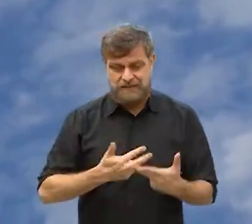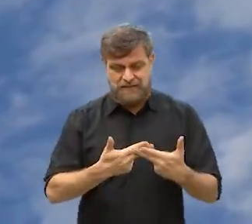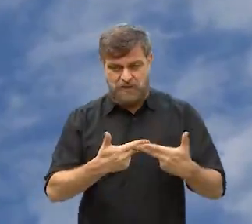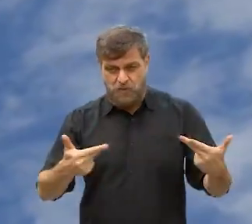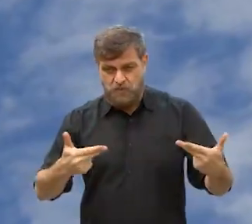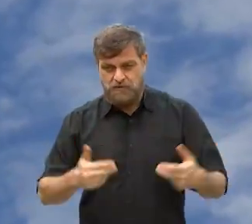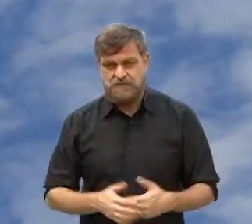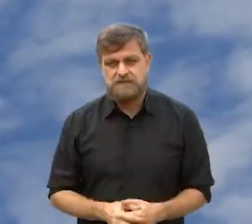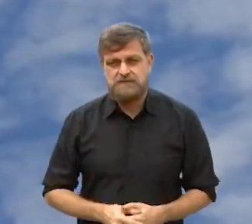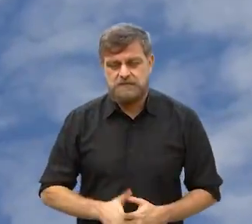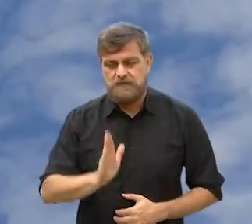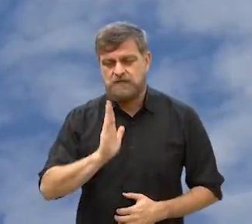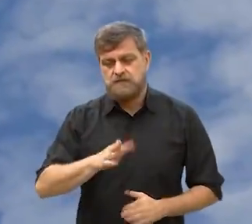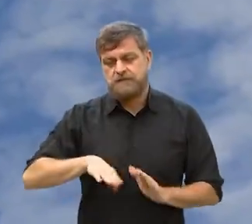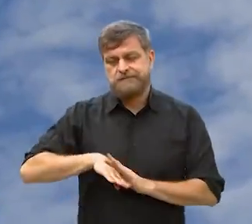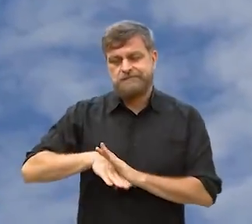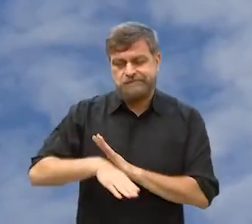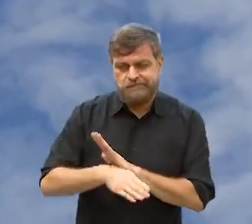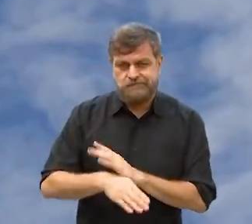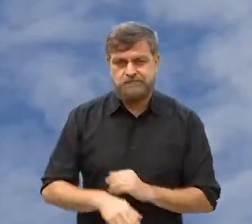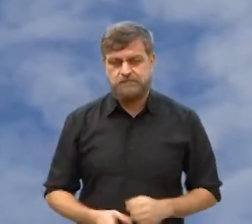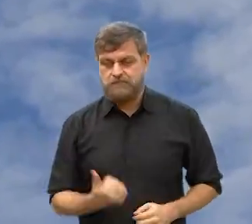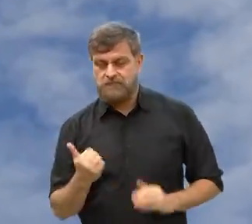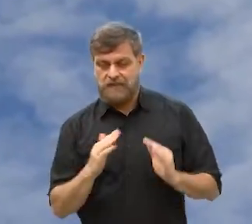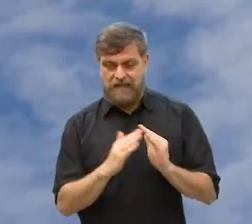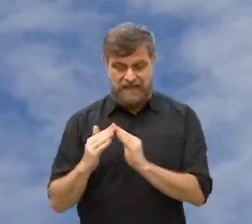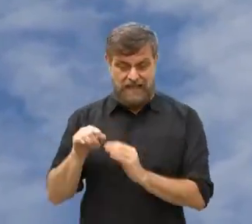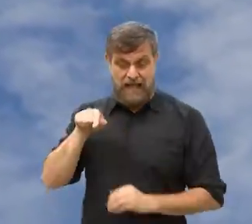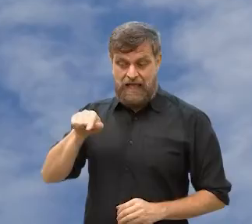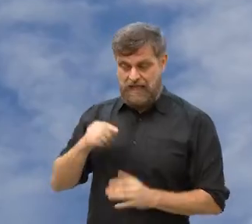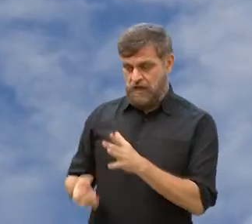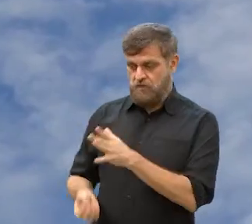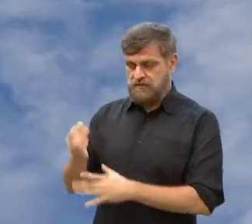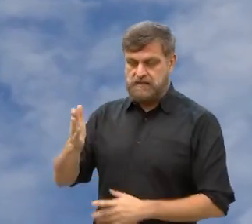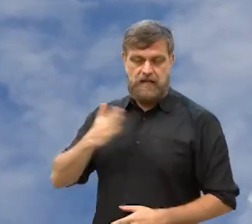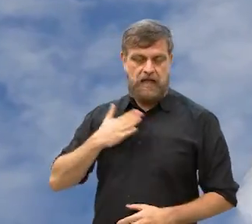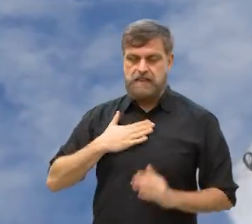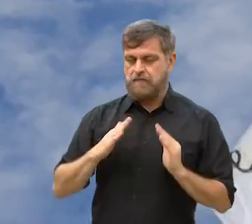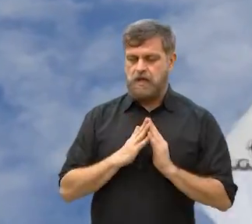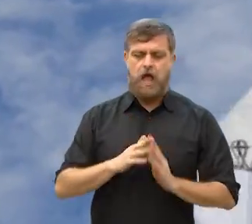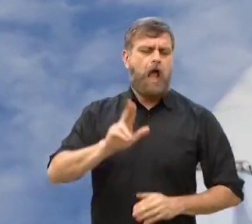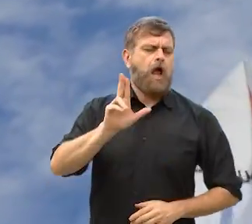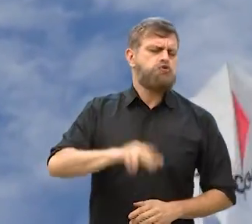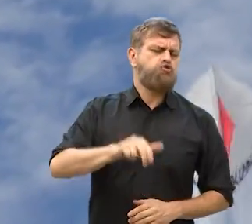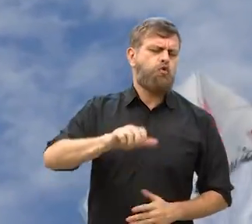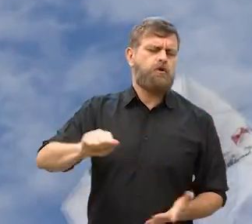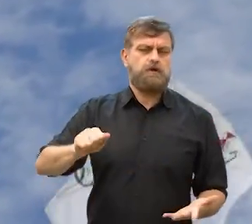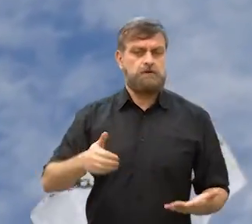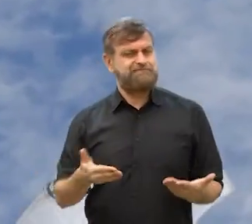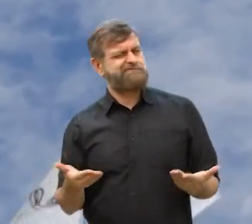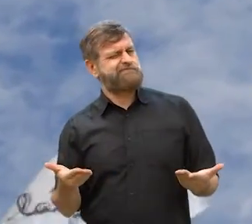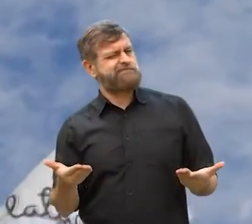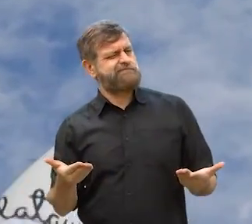são comuns na casa do vizinho, nunca na nossa, né?